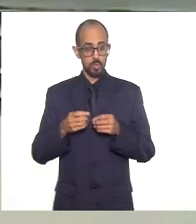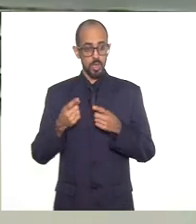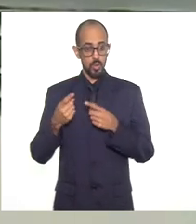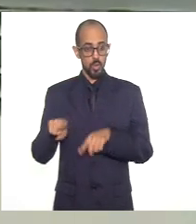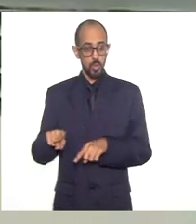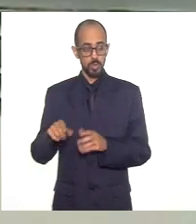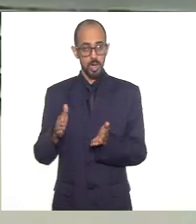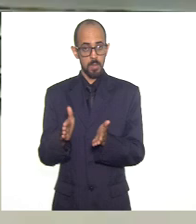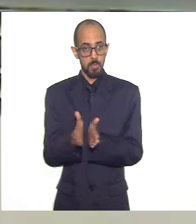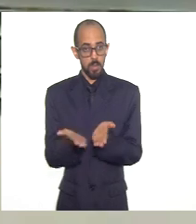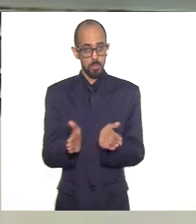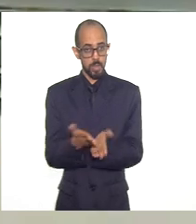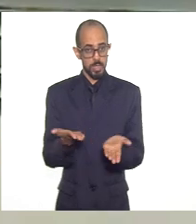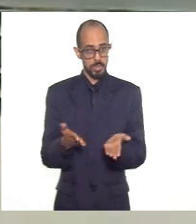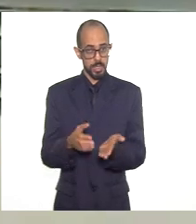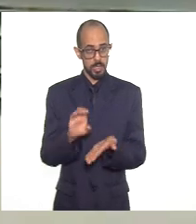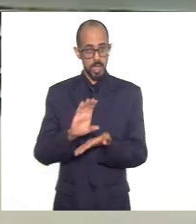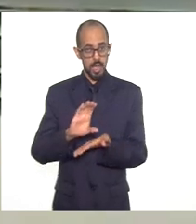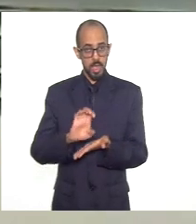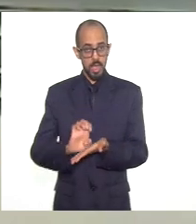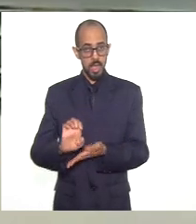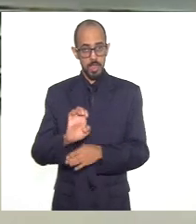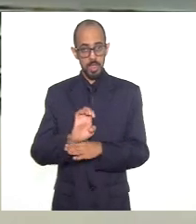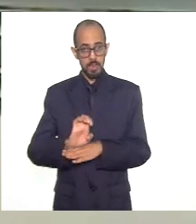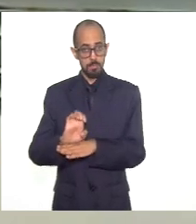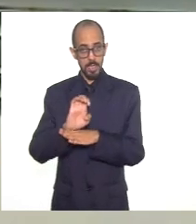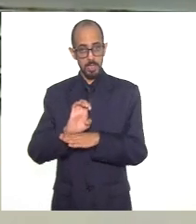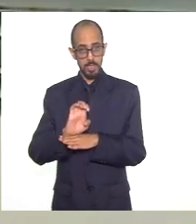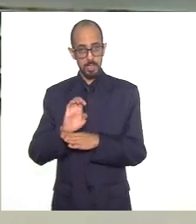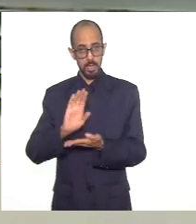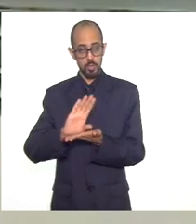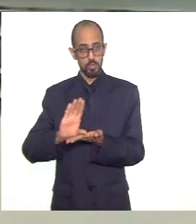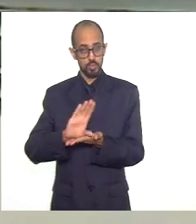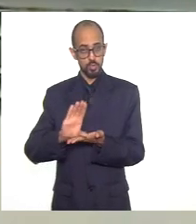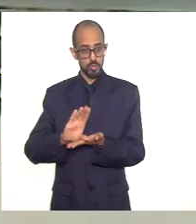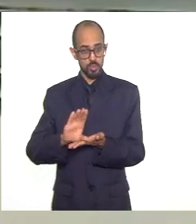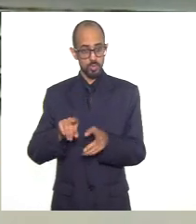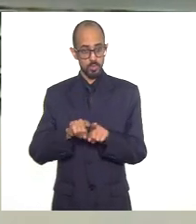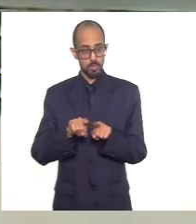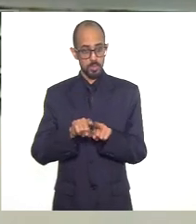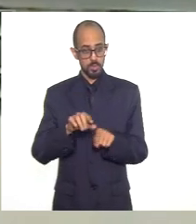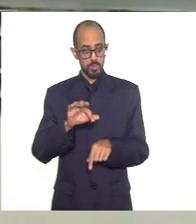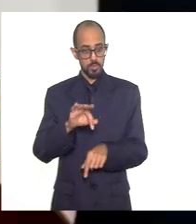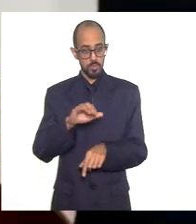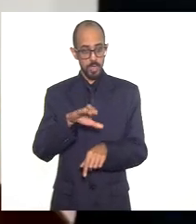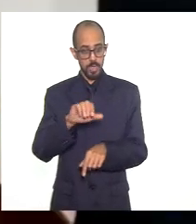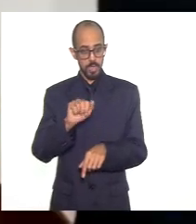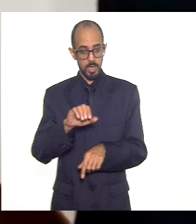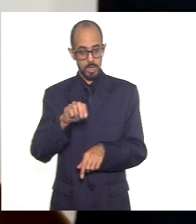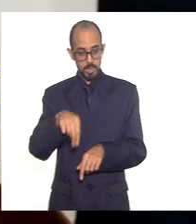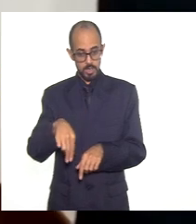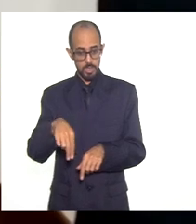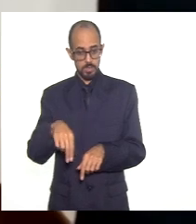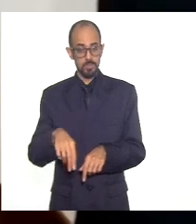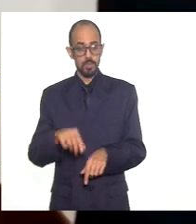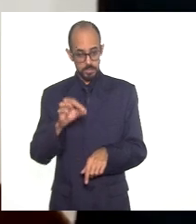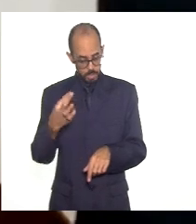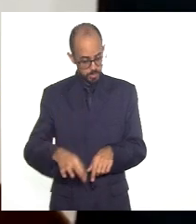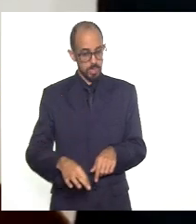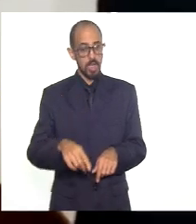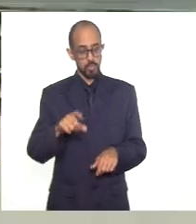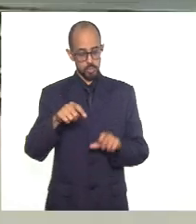emenda constitucional, como também do FECAM. Trabalhando sempre... 9 meses, no primeiro momento.